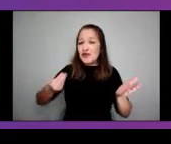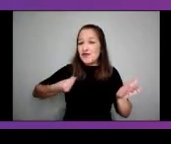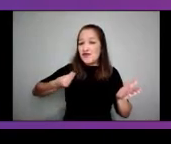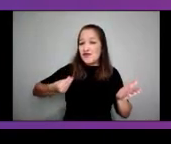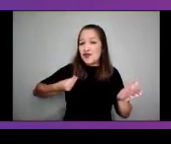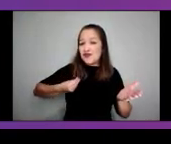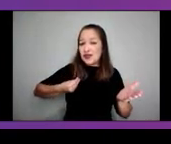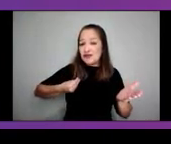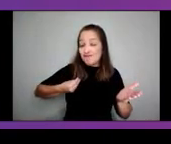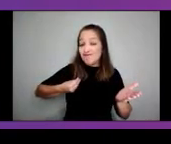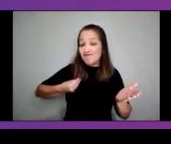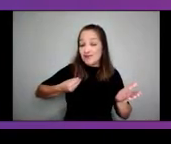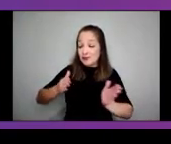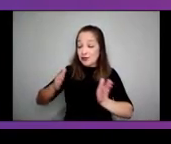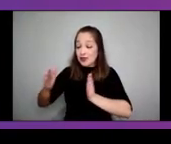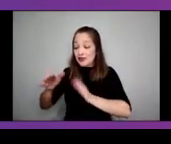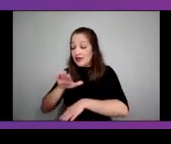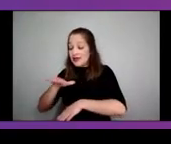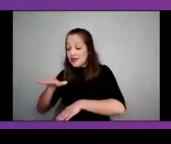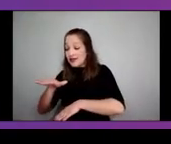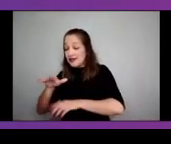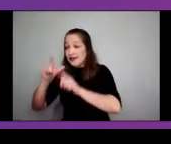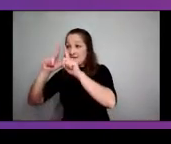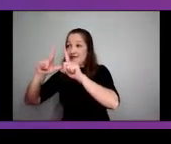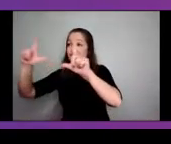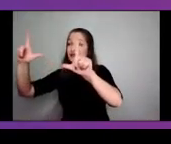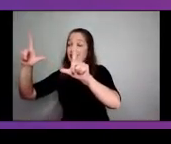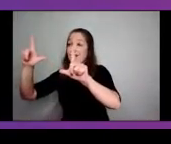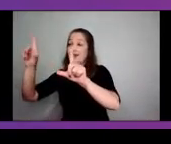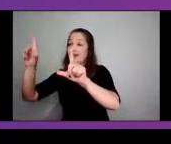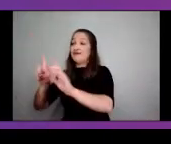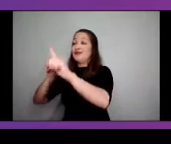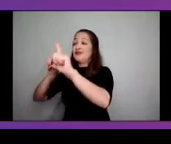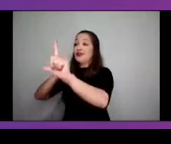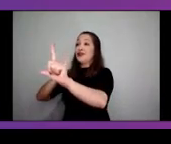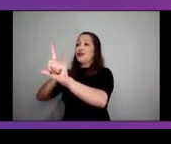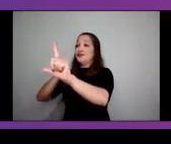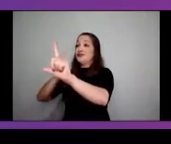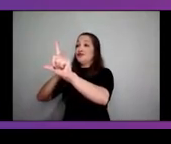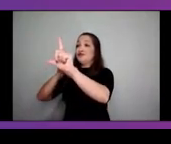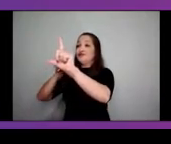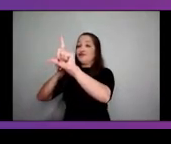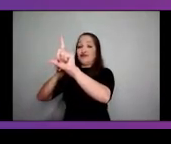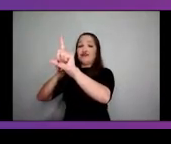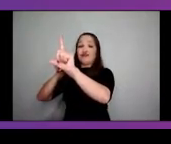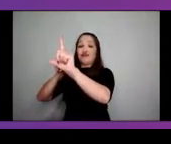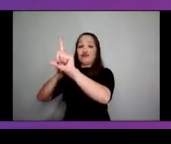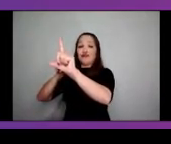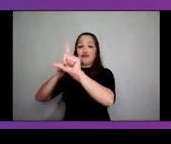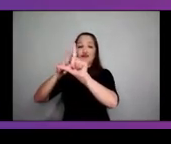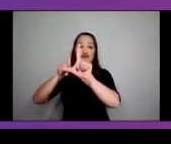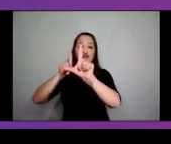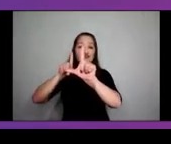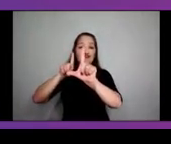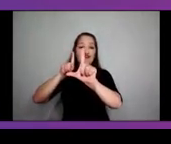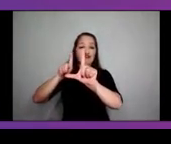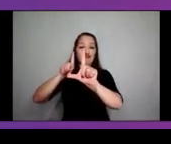Nutella o dia inteiro Nutella com essa produção de imagem Super latente né assim